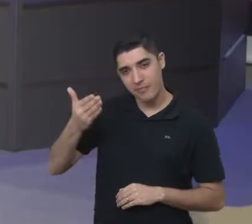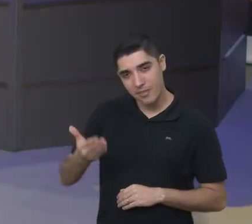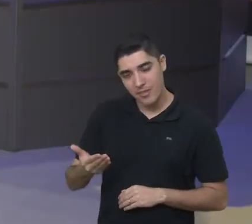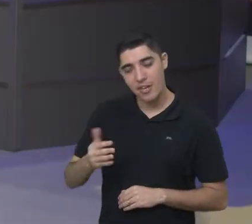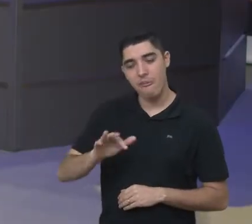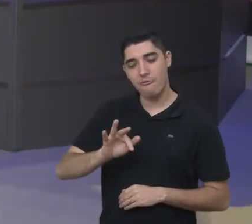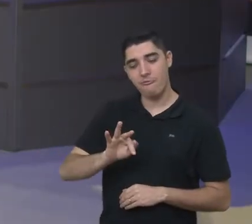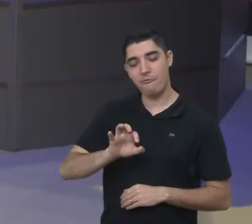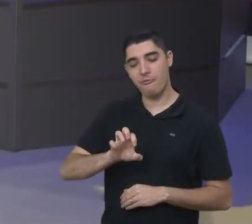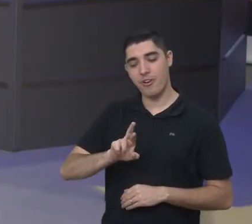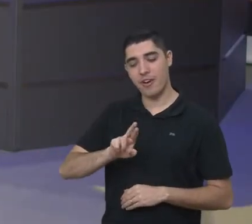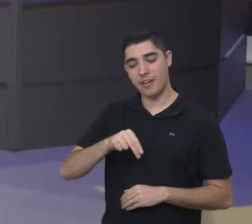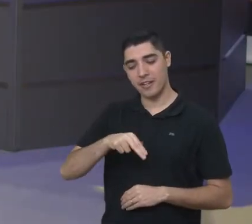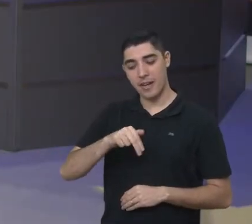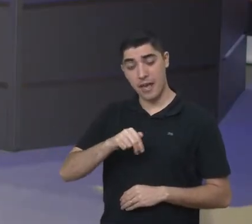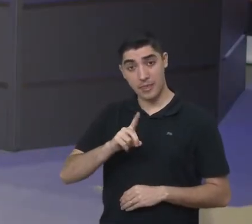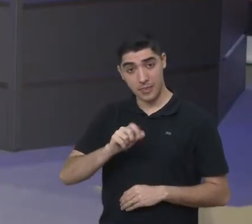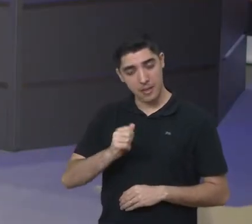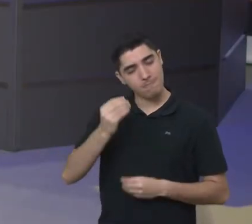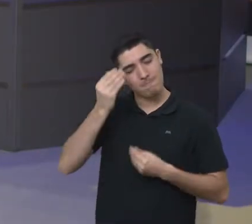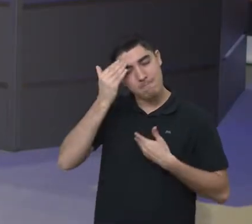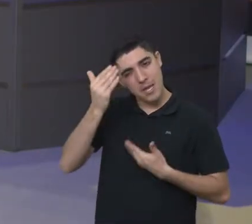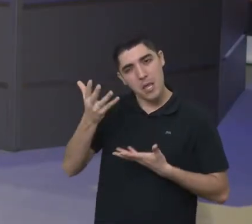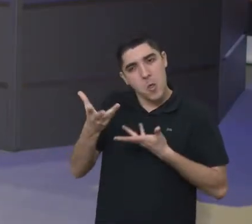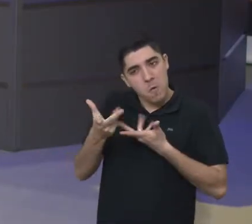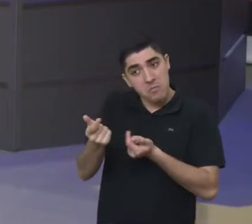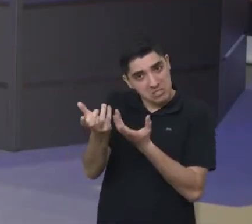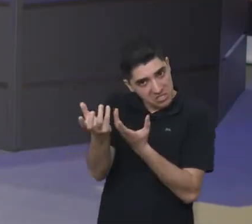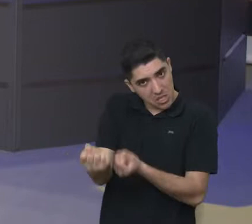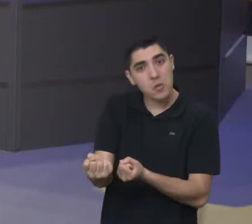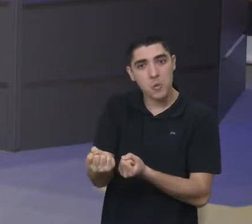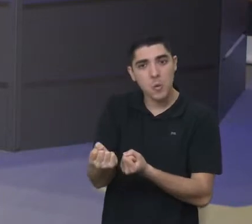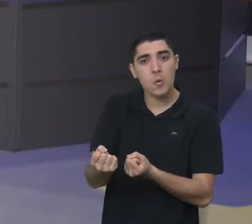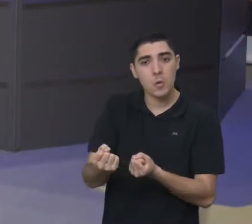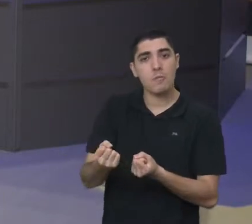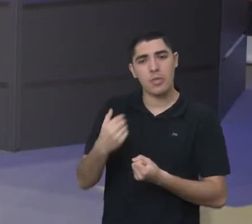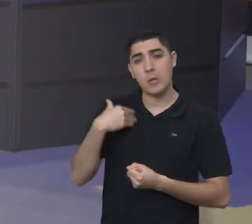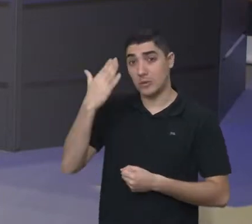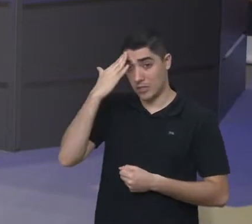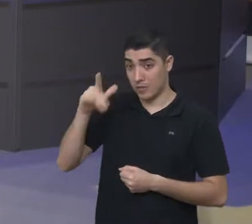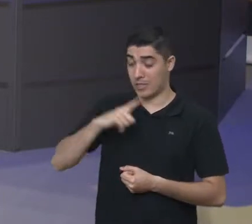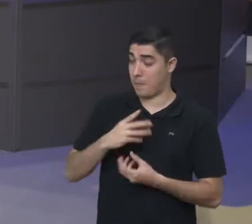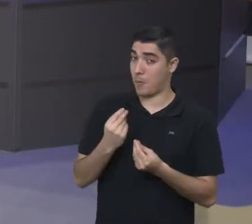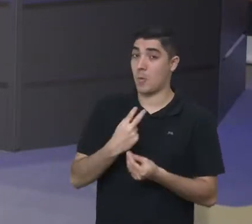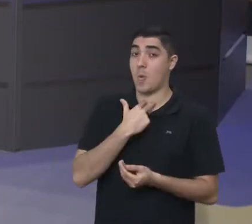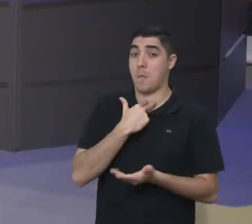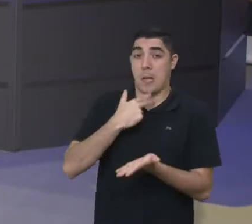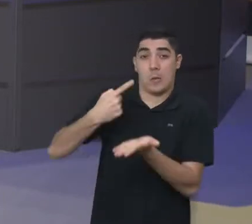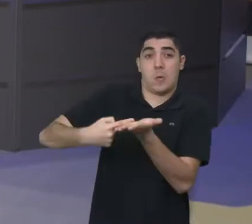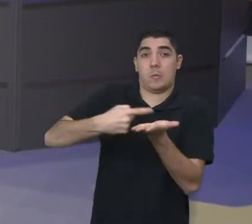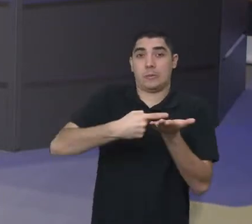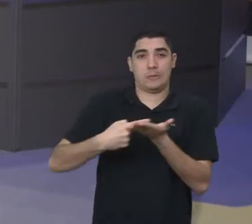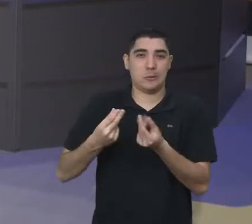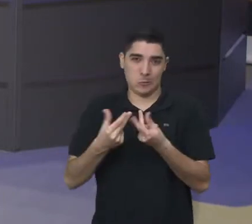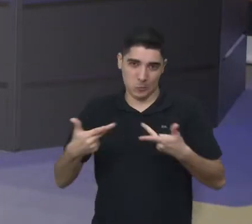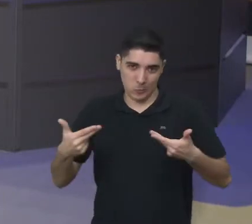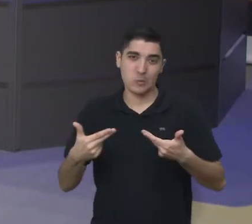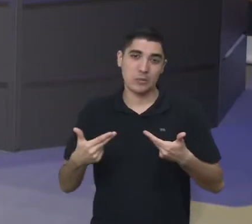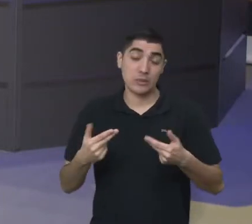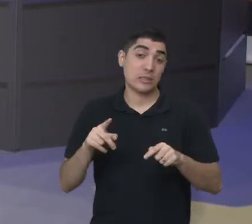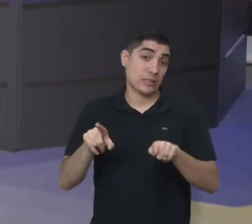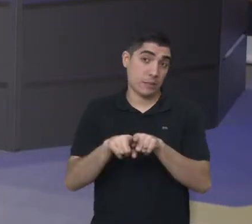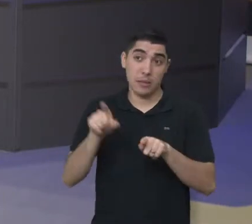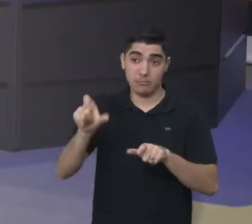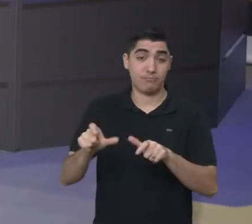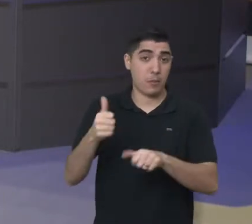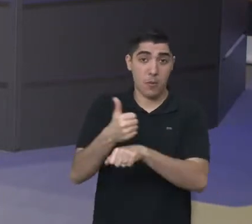Fernanda, muito obrigado por estar aqui, aceitar nosso convite, viu? Imagina. Obrigado mesmo. Obrigada Sei a que sua vocês agenda pelo deve convite. ser corrida, né?